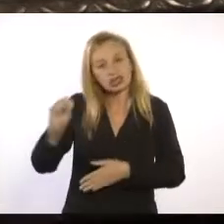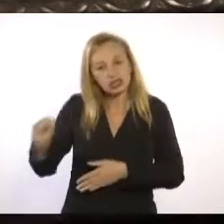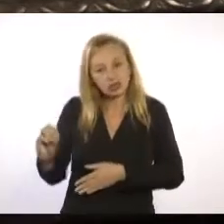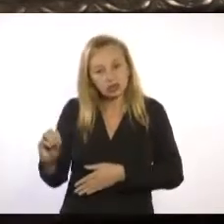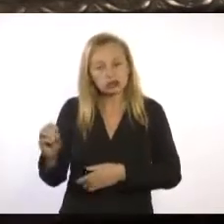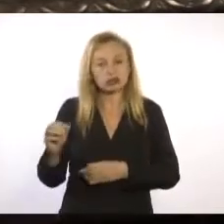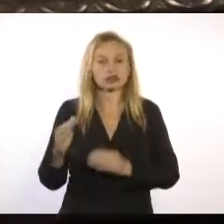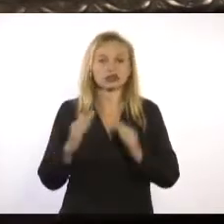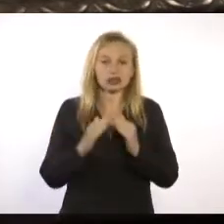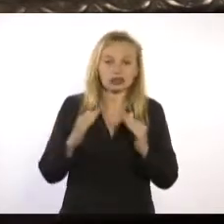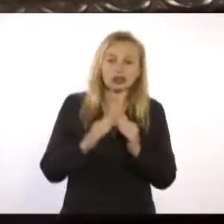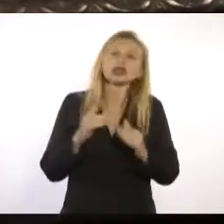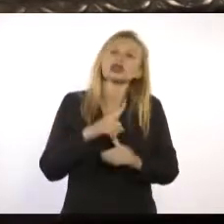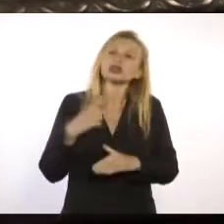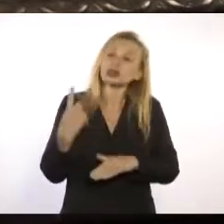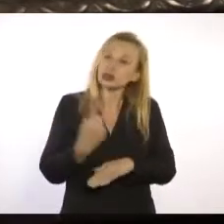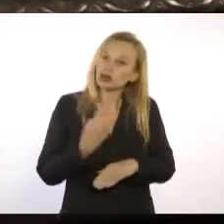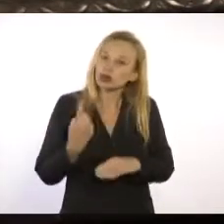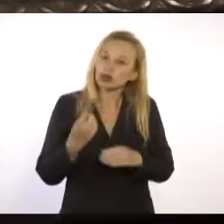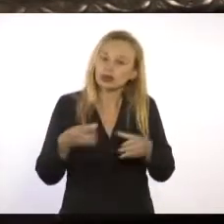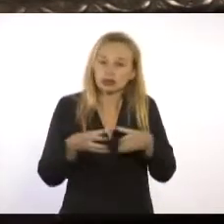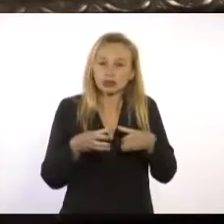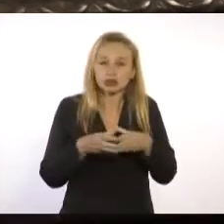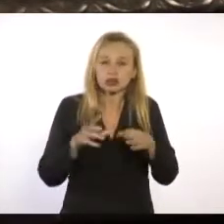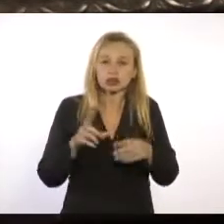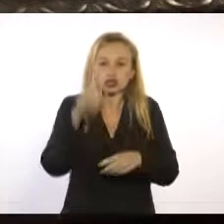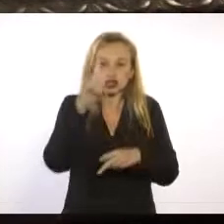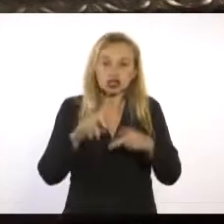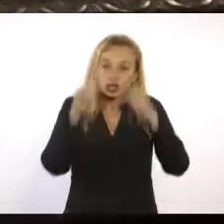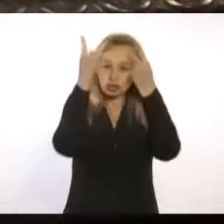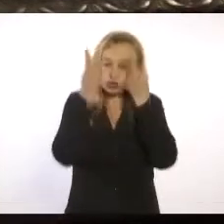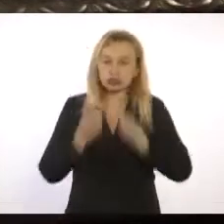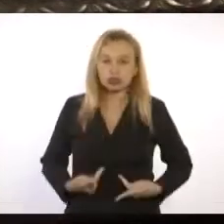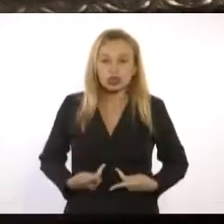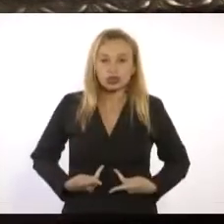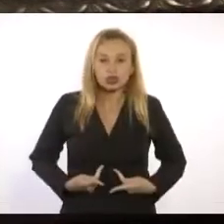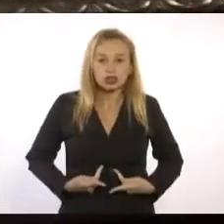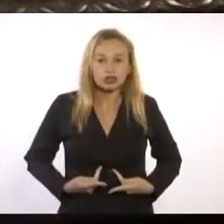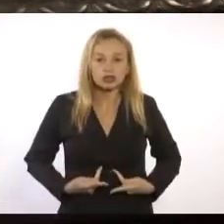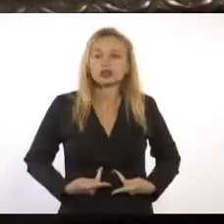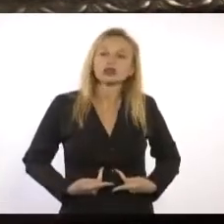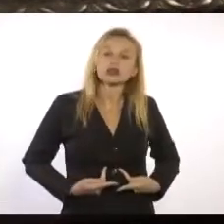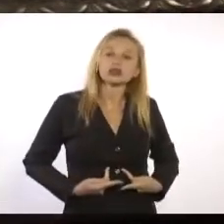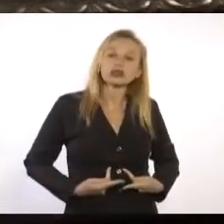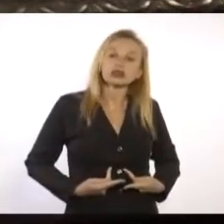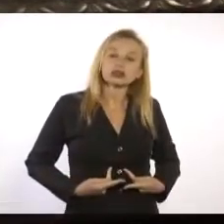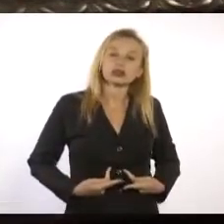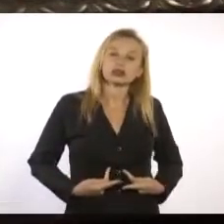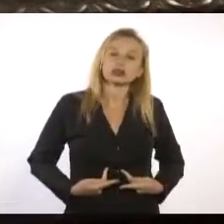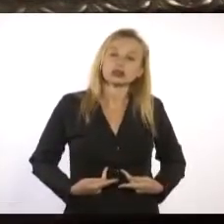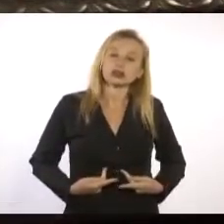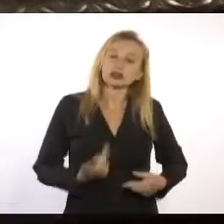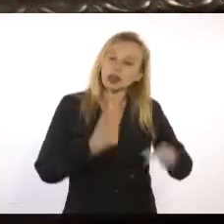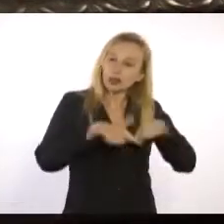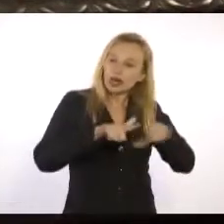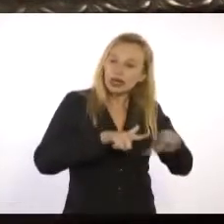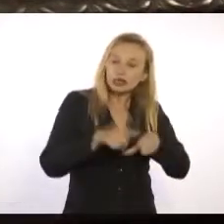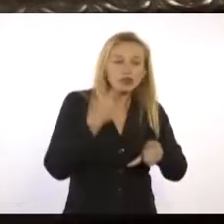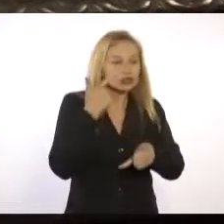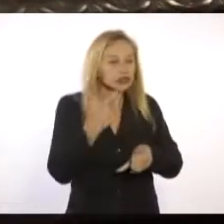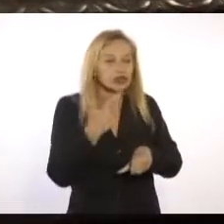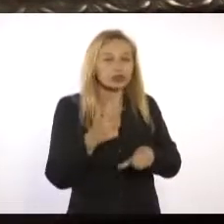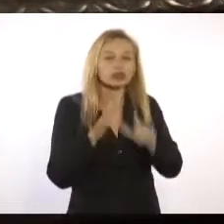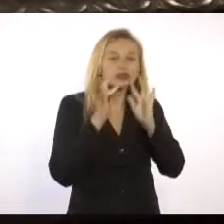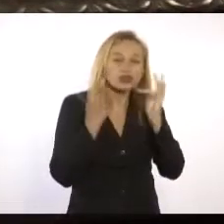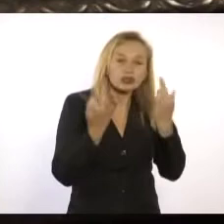desta casa, nós, na Comissão de Direitos Humanos, fizemos atendimentos. Ali encontramos familiares